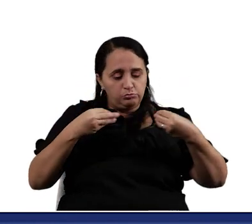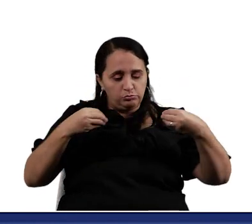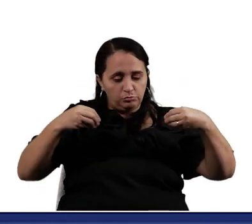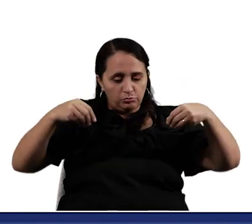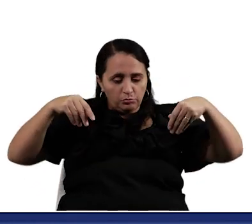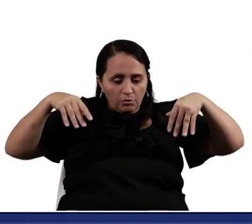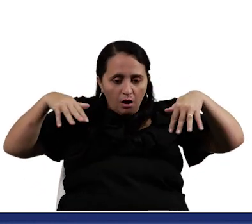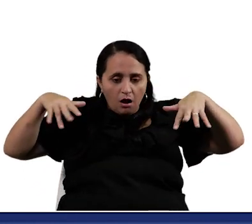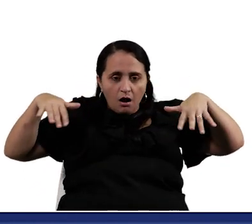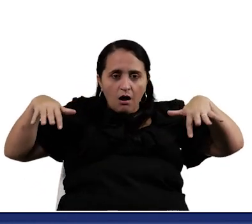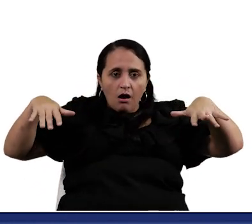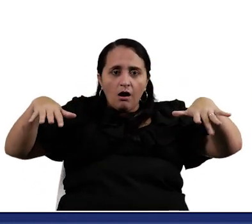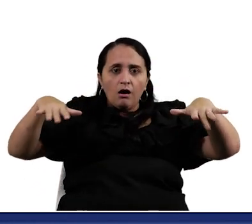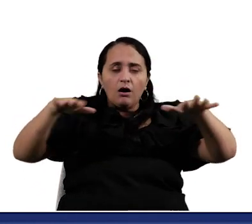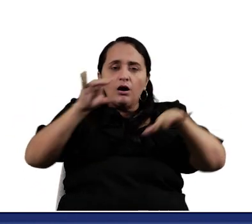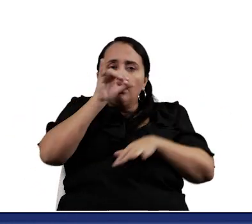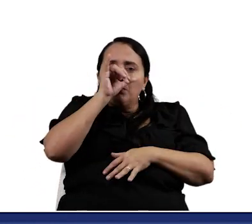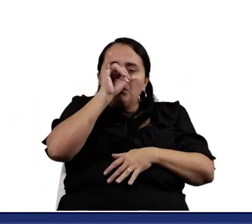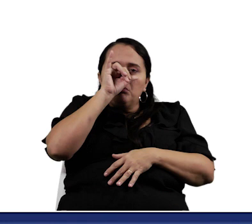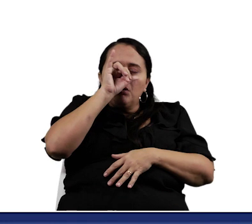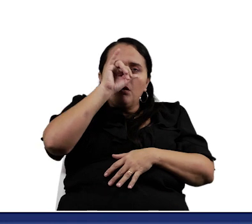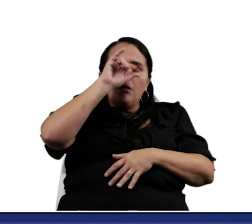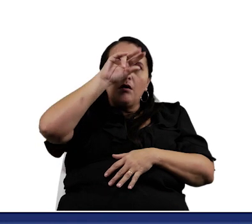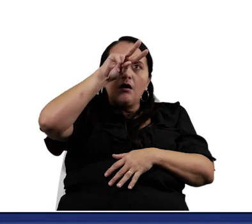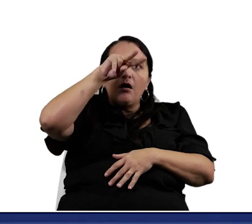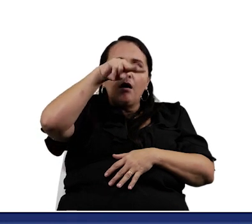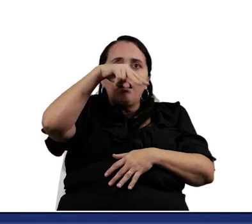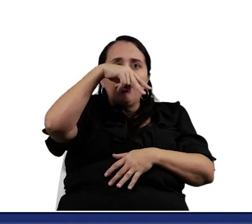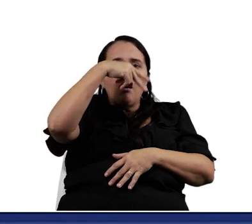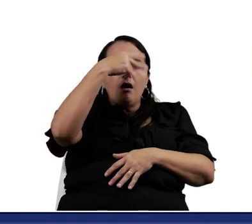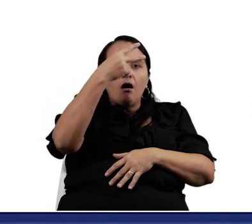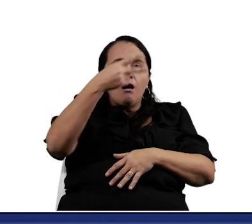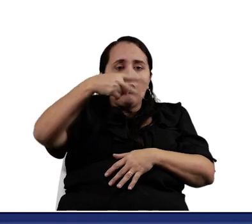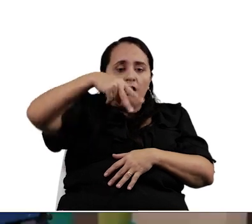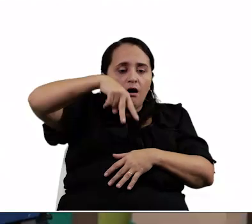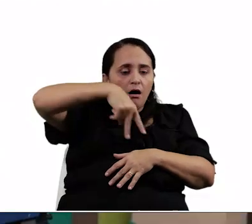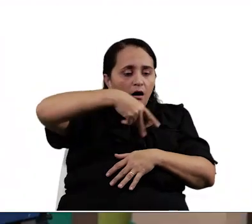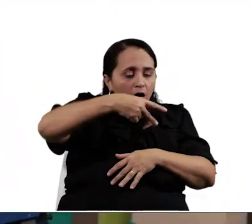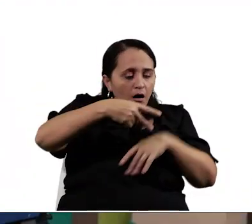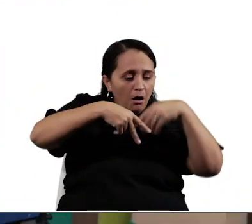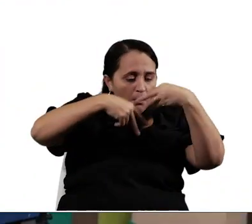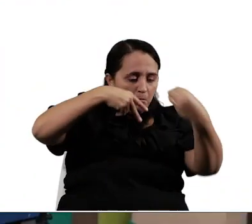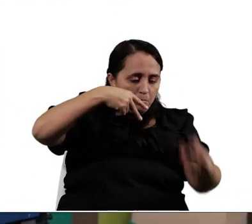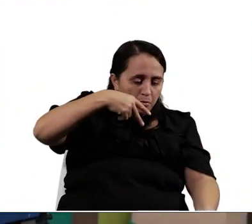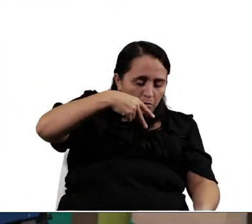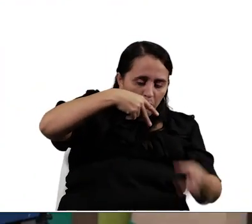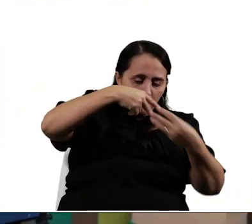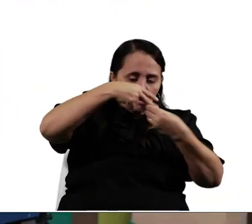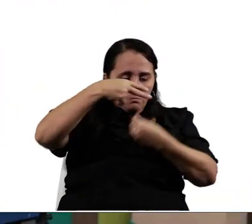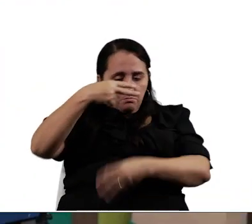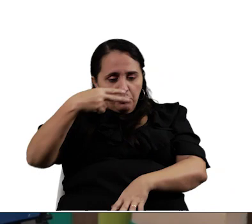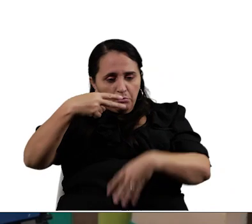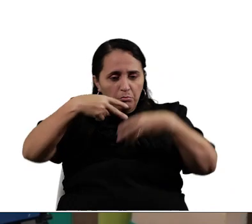despregavam, ia o porco descendo contrariado. Caía uma peninha, abaixava um pouquinho mais, caía